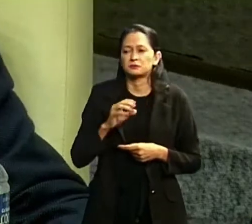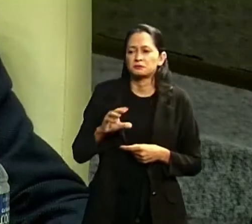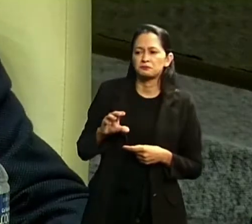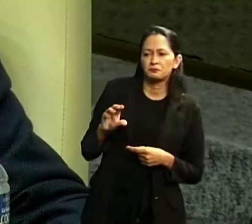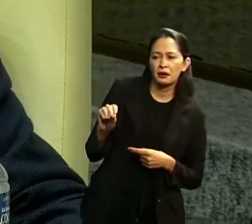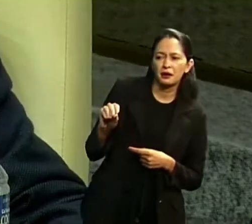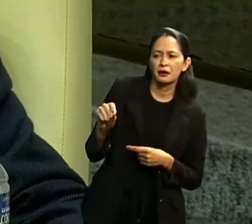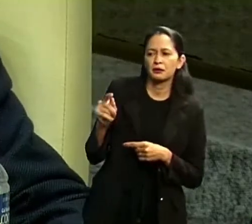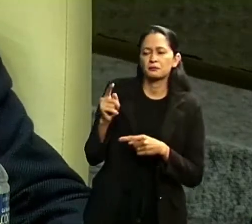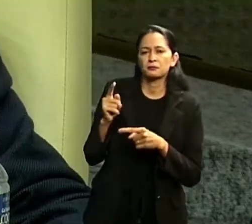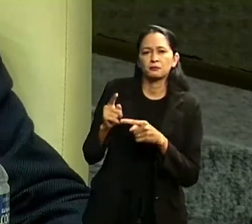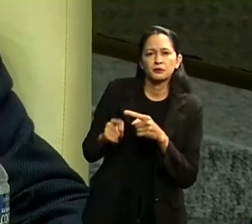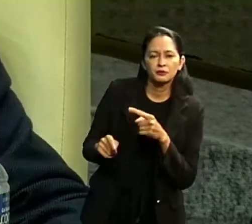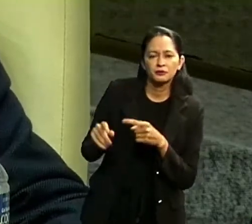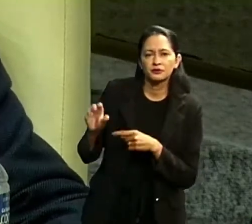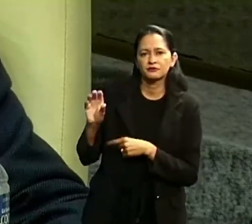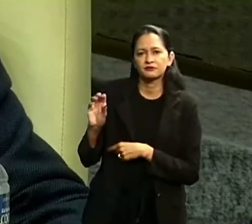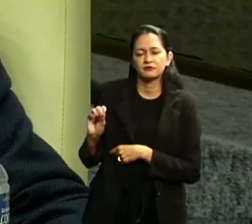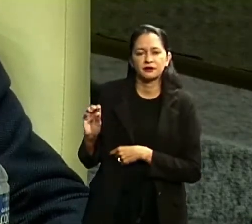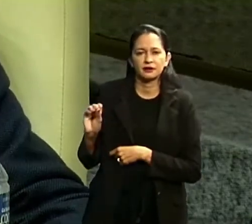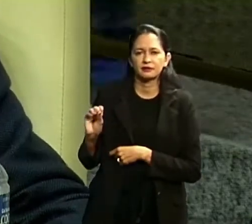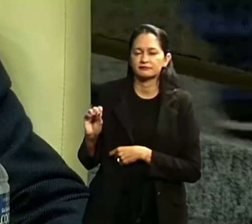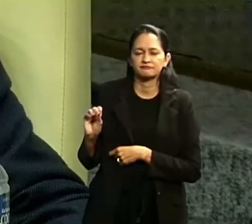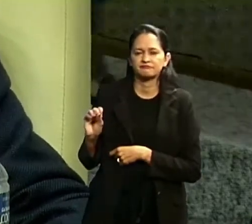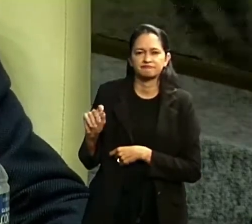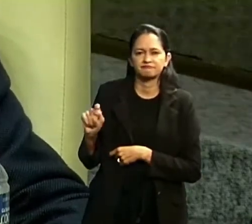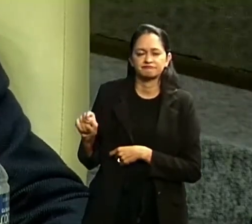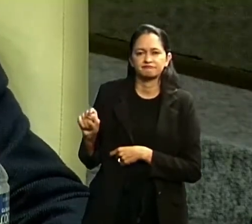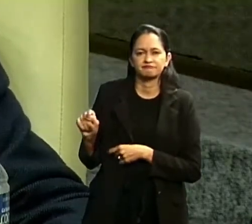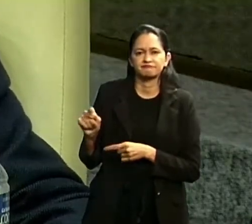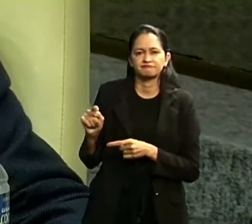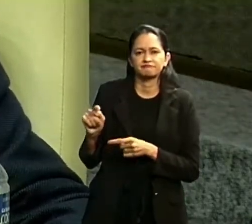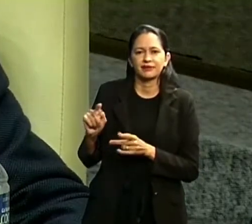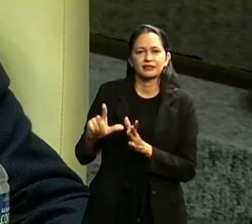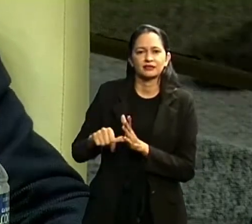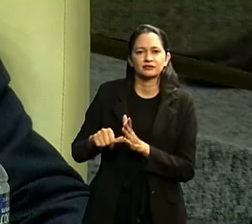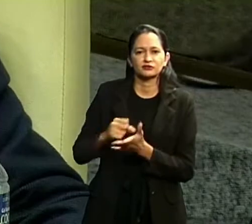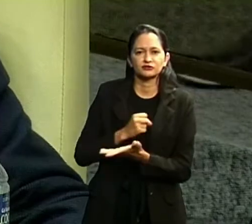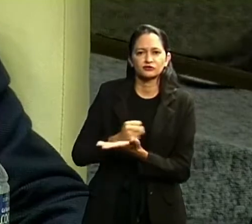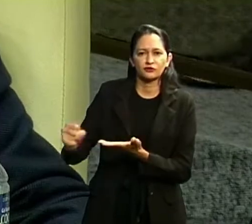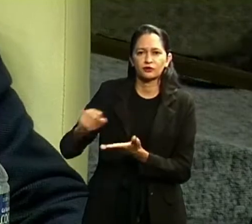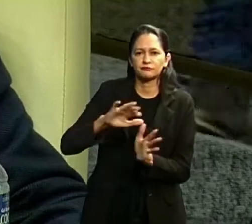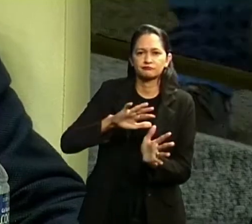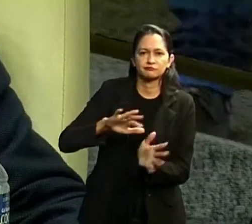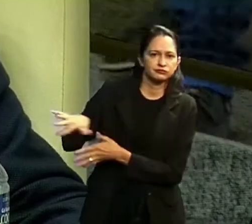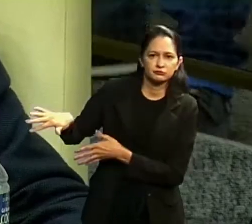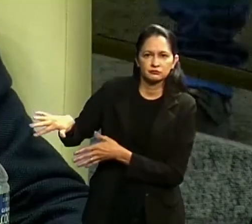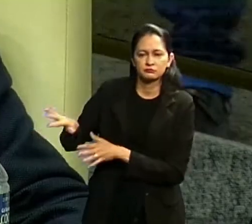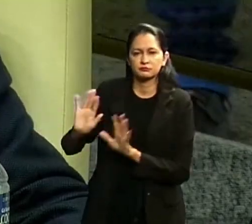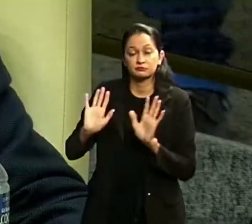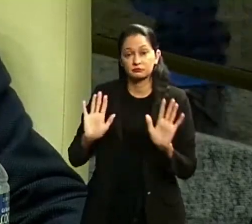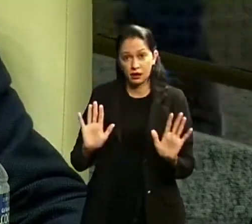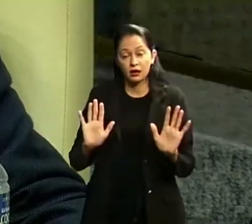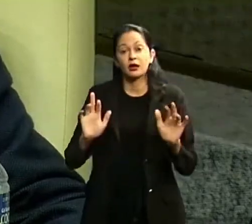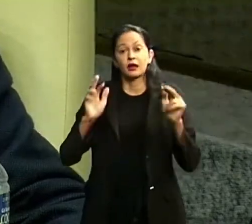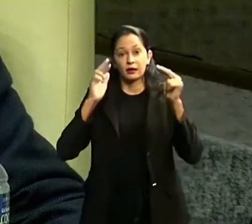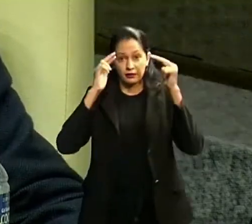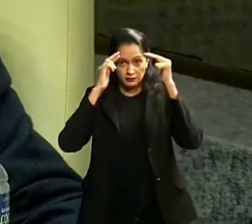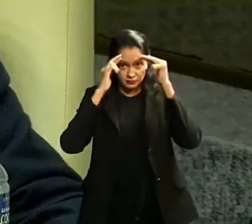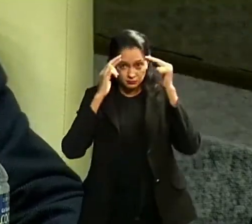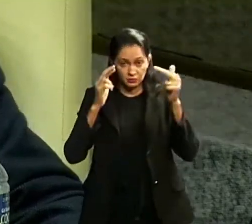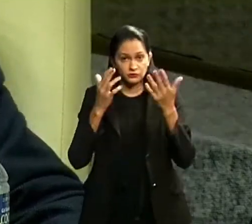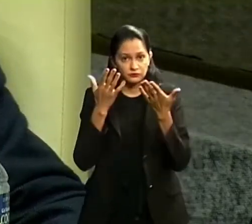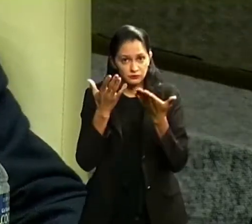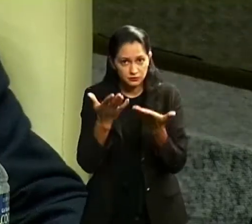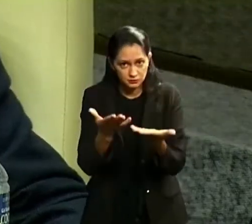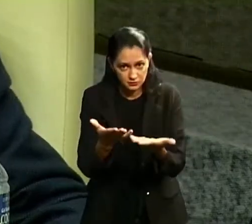qualquer situação, ele está sempre atrasado, em qualquer situação. Mas respeito, acho que a senhora